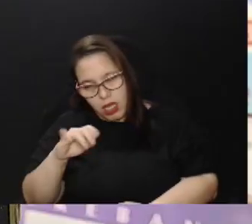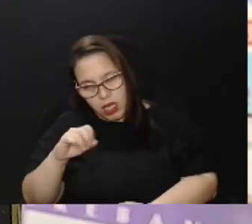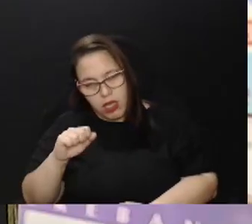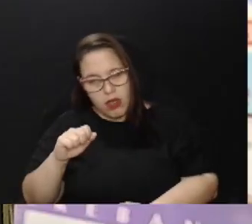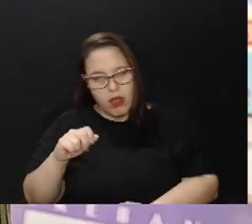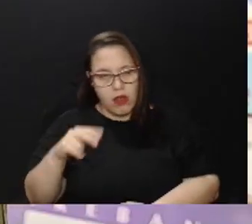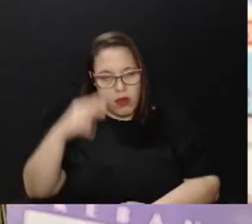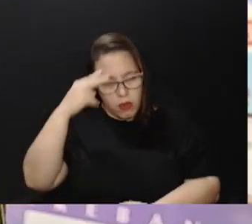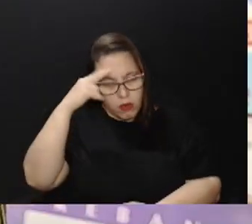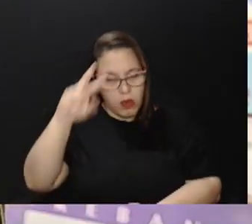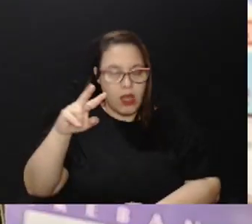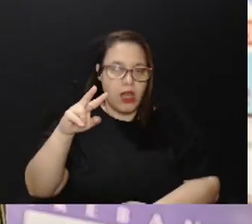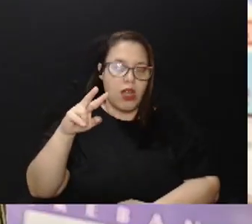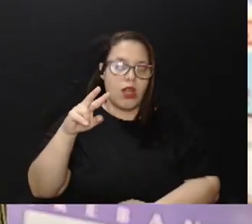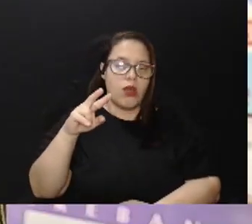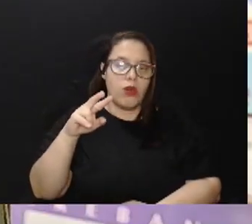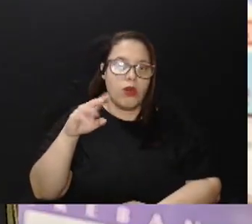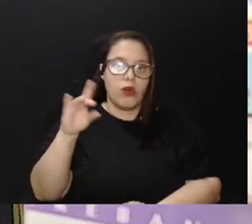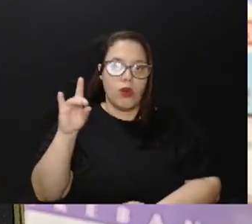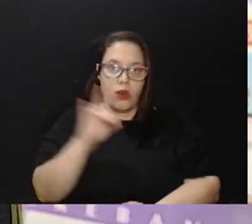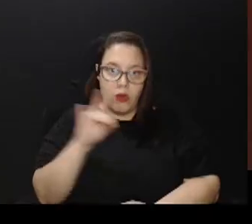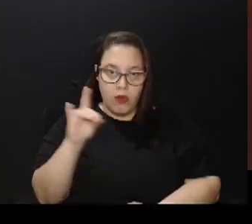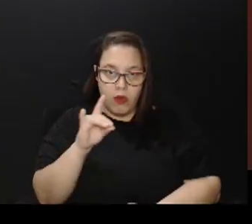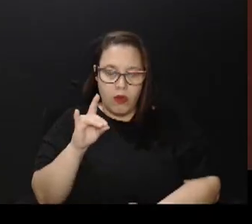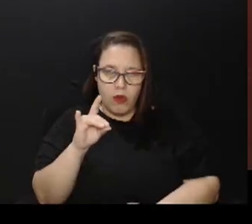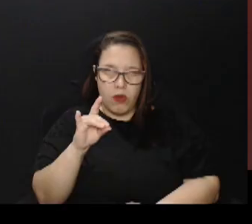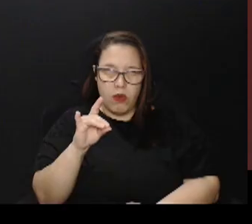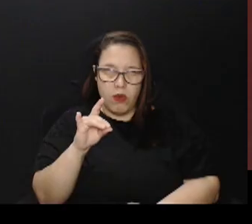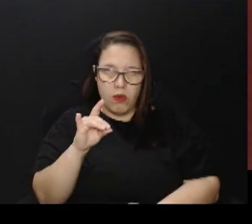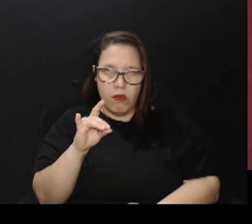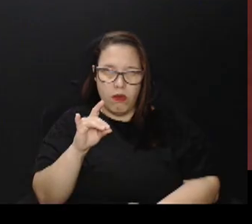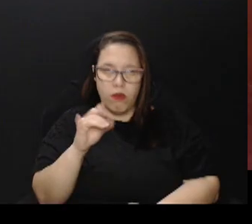A primeira leva, que foi em 1908, que vieram